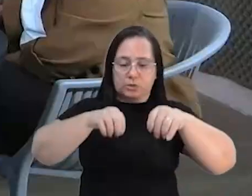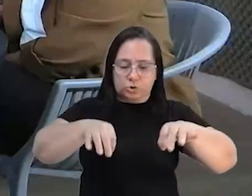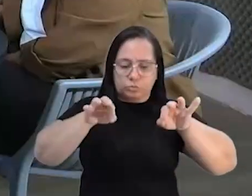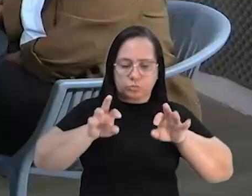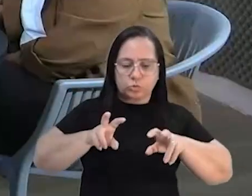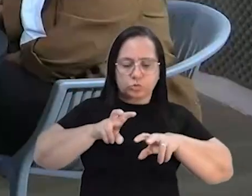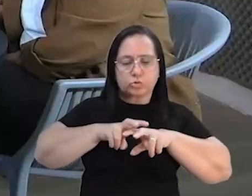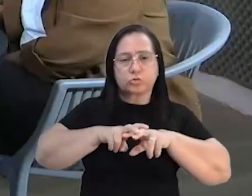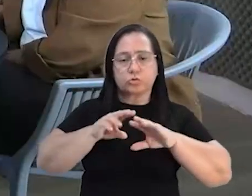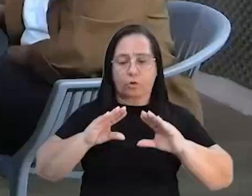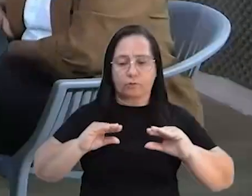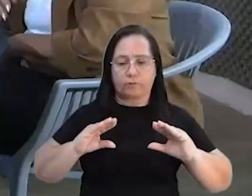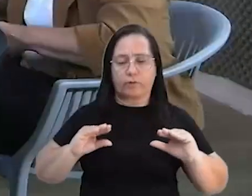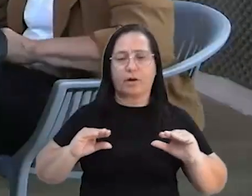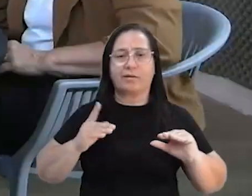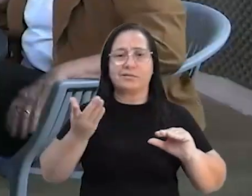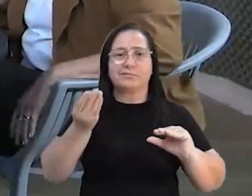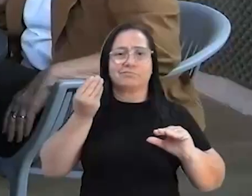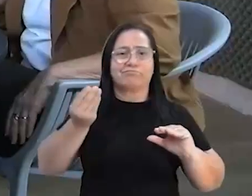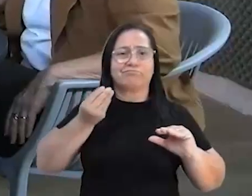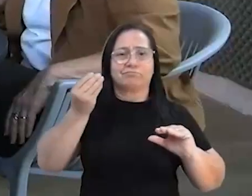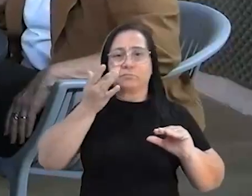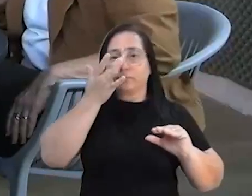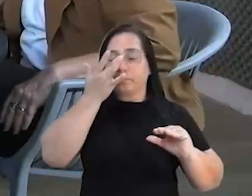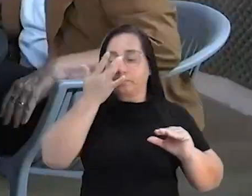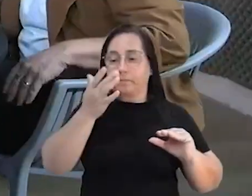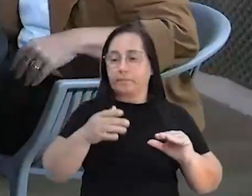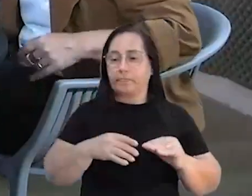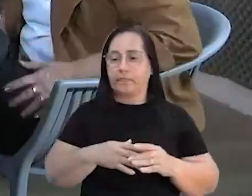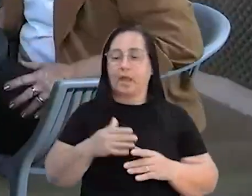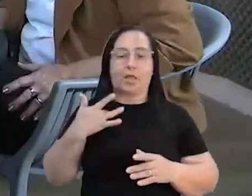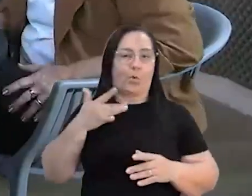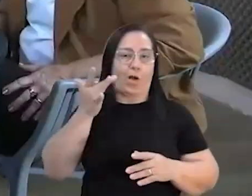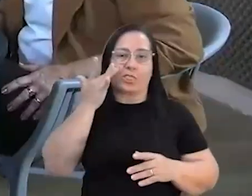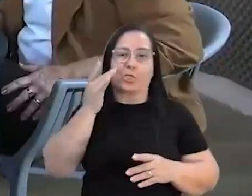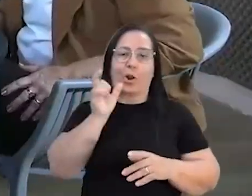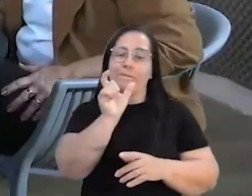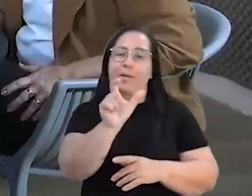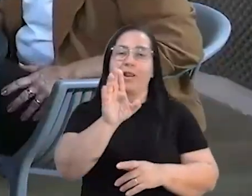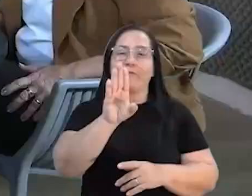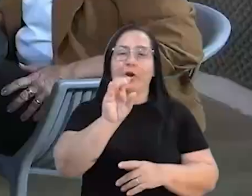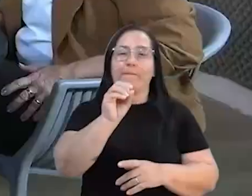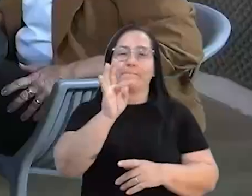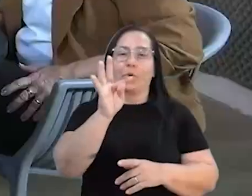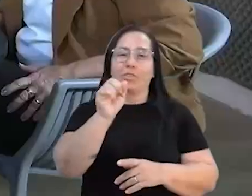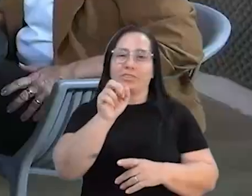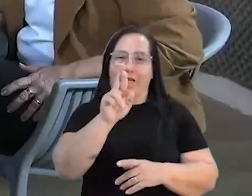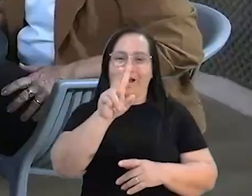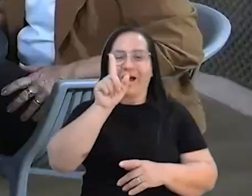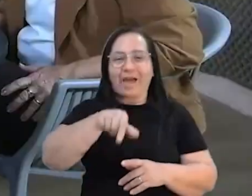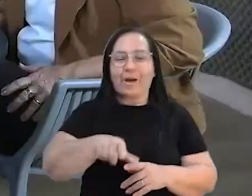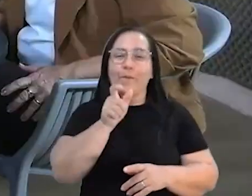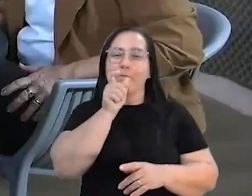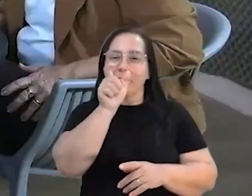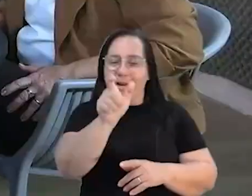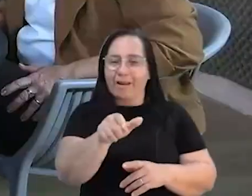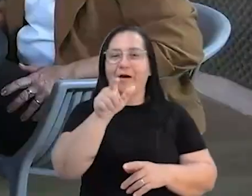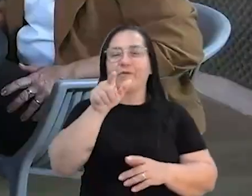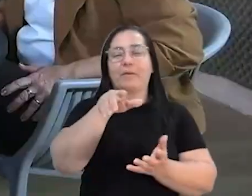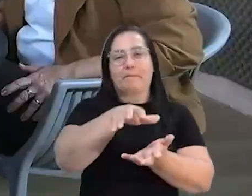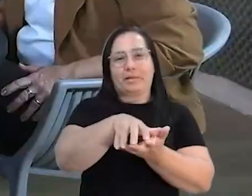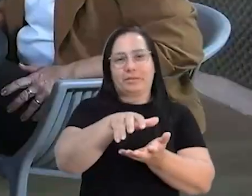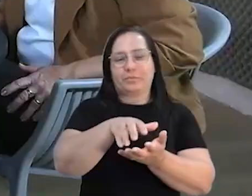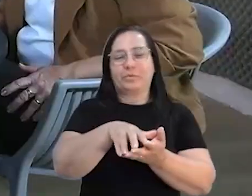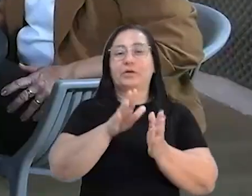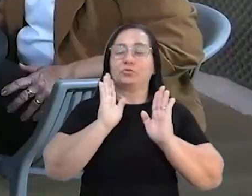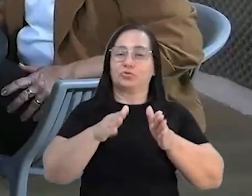sofá e eu adoro ficar pinicando. botar no sofá, pinicando, ou se coçando, ou no calor danado. Vê, a gente já